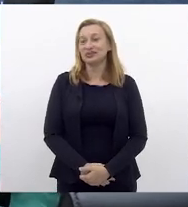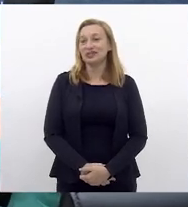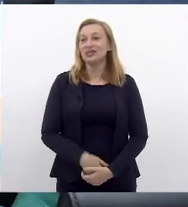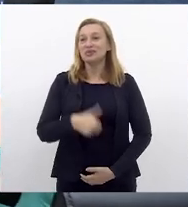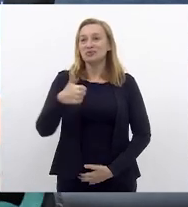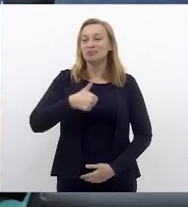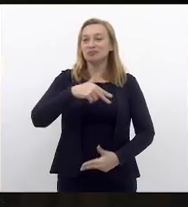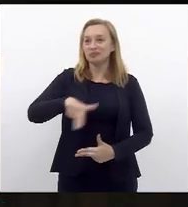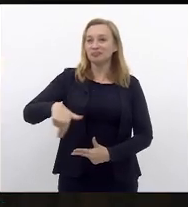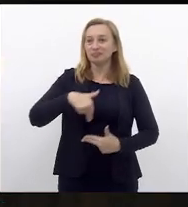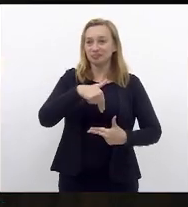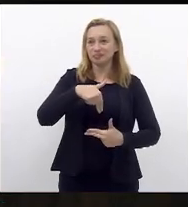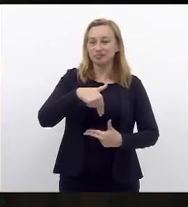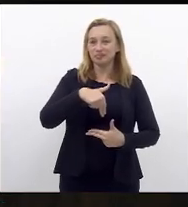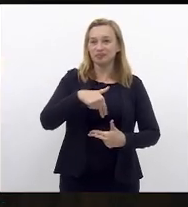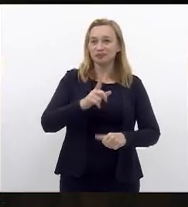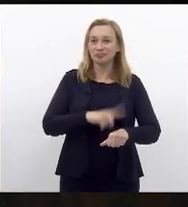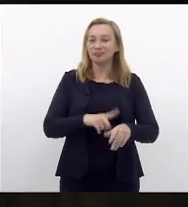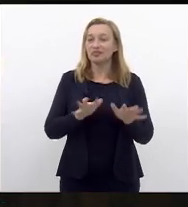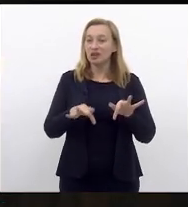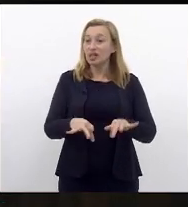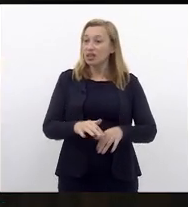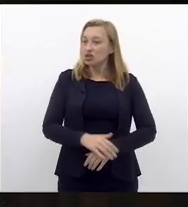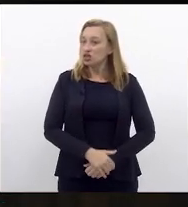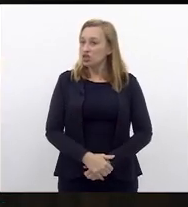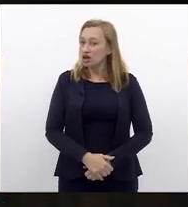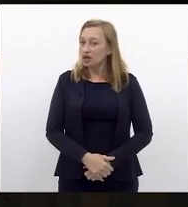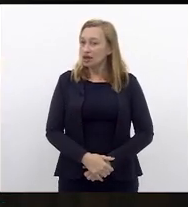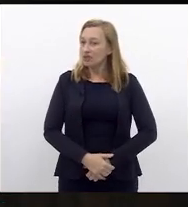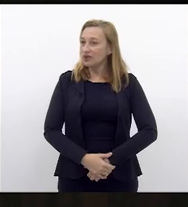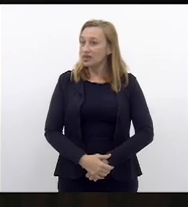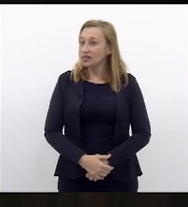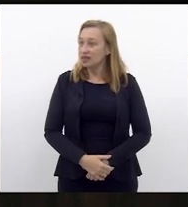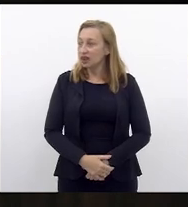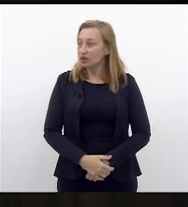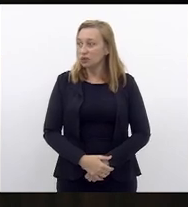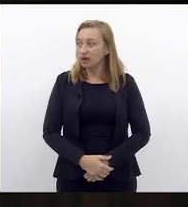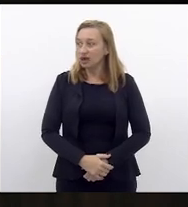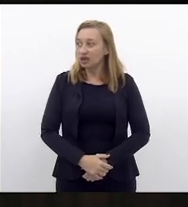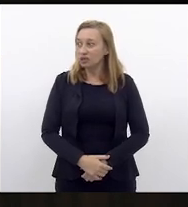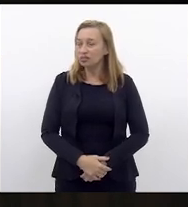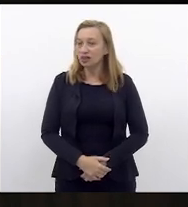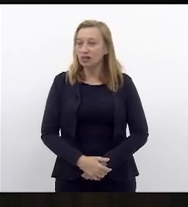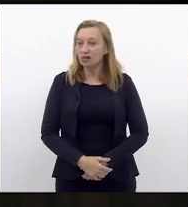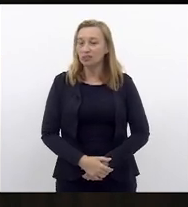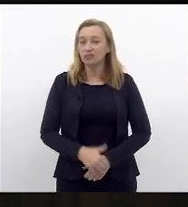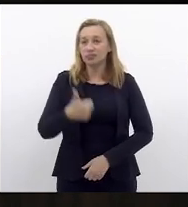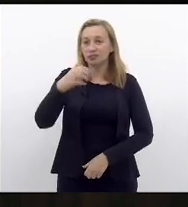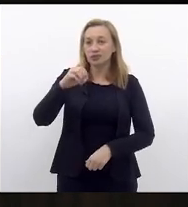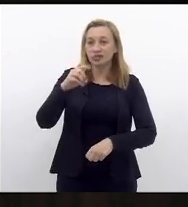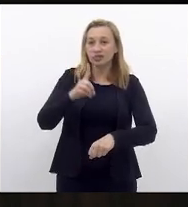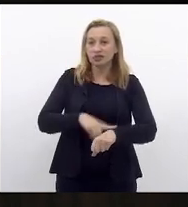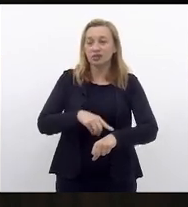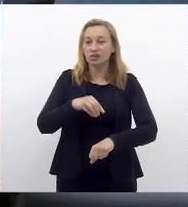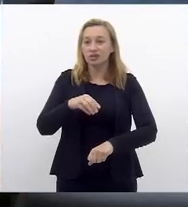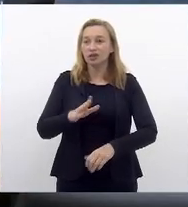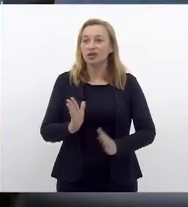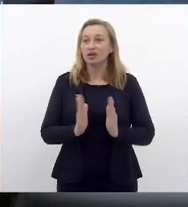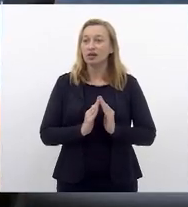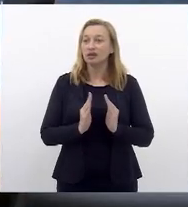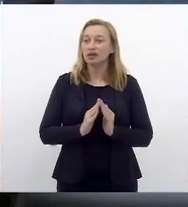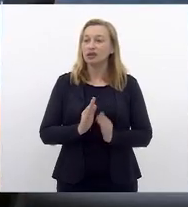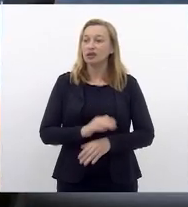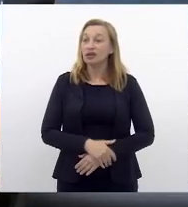Primeiro orador inscrito do expediente final, o nobre deputado Luiz Paulo. Vossa Excelência dispõe de 10 minutos no tempo regimental.